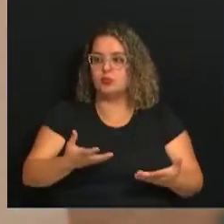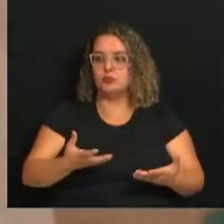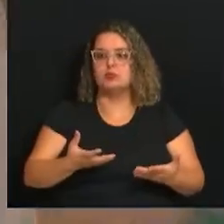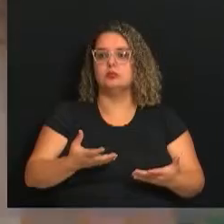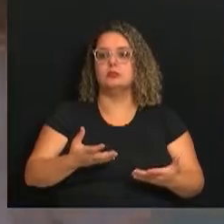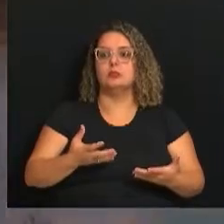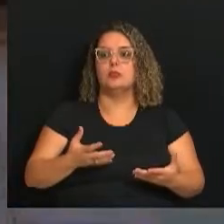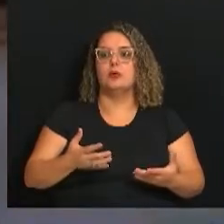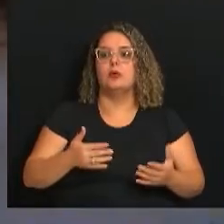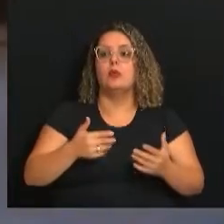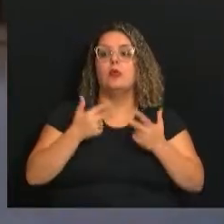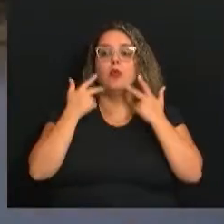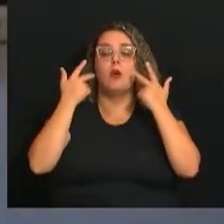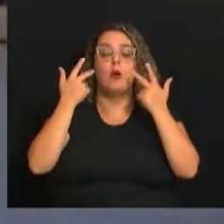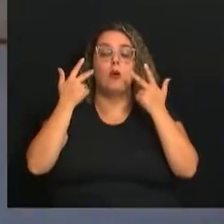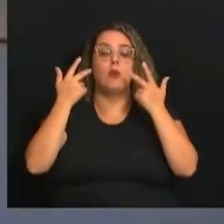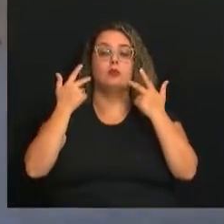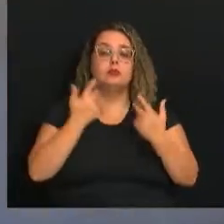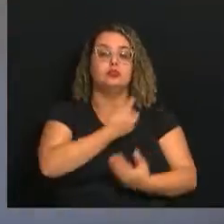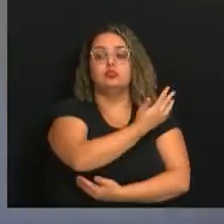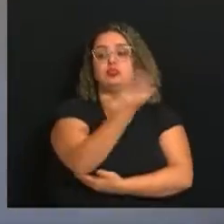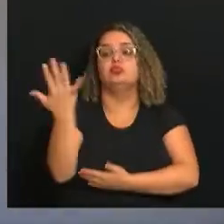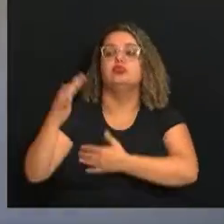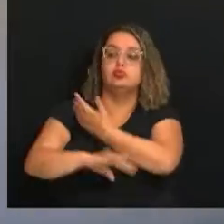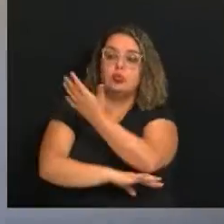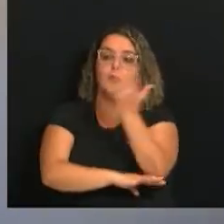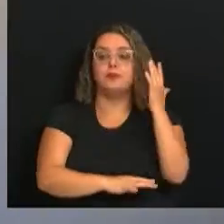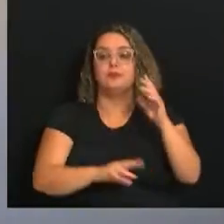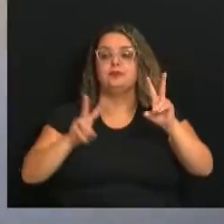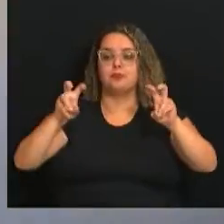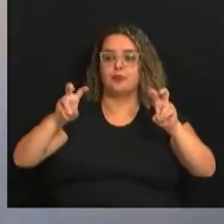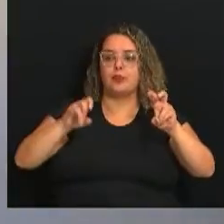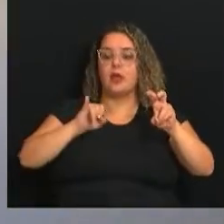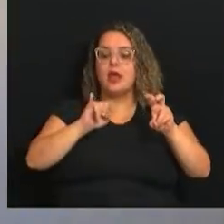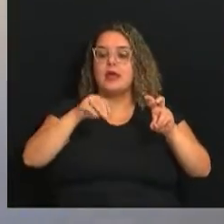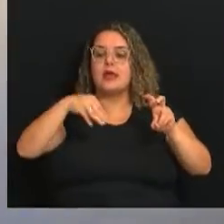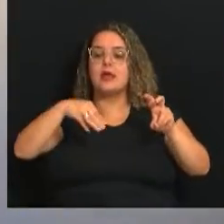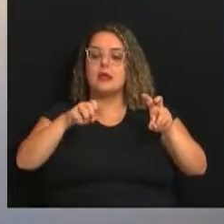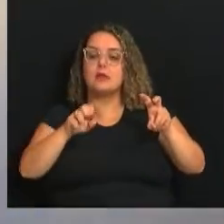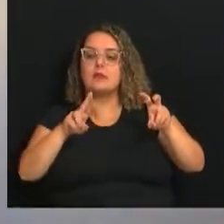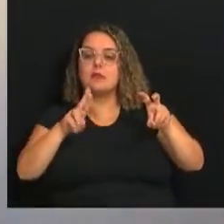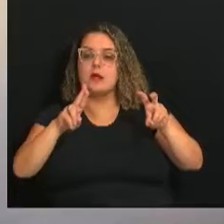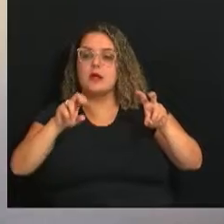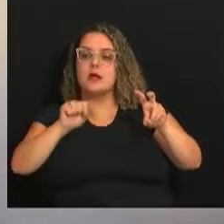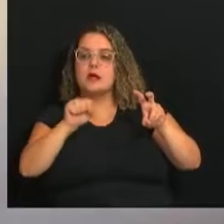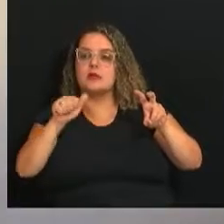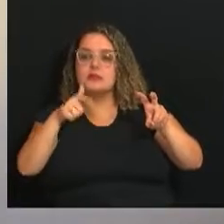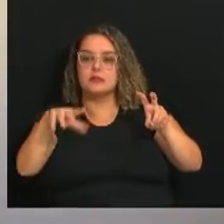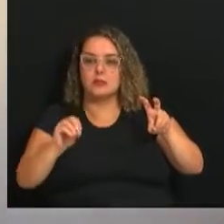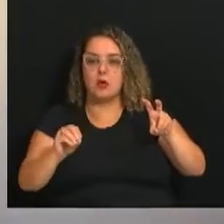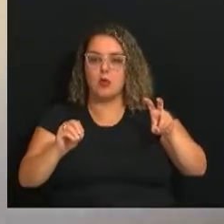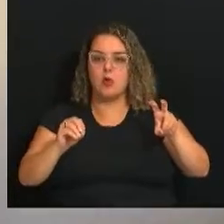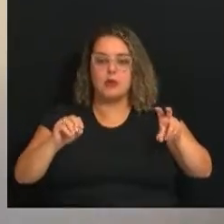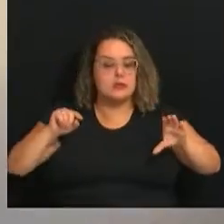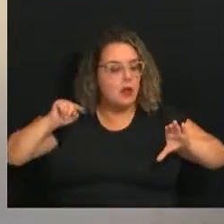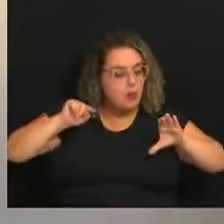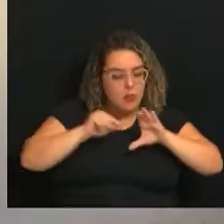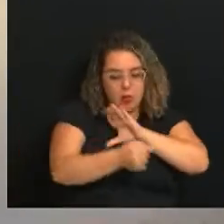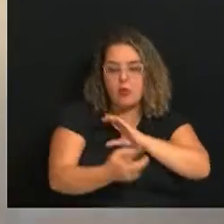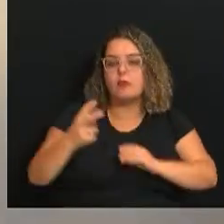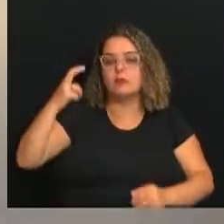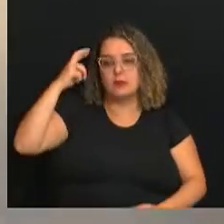São obras que compreendem o período de 2 idas ao Parque Indígena do Xingu, a segunda ida onde